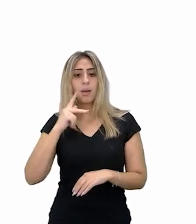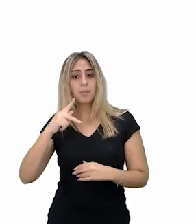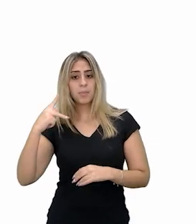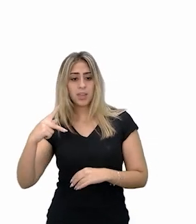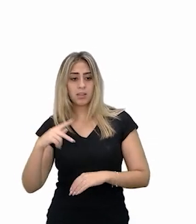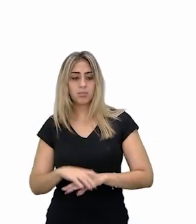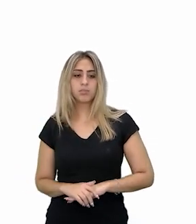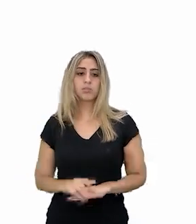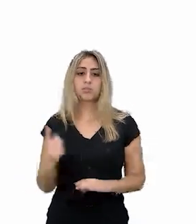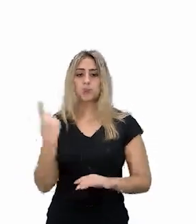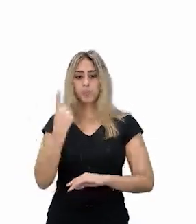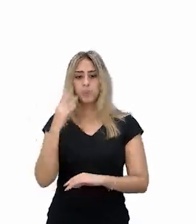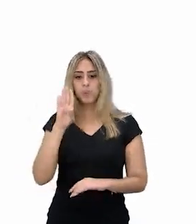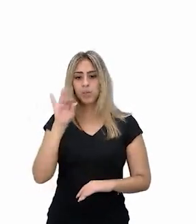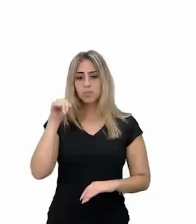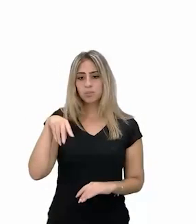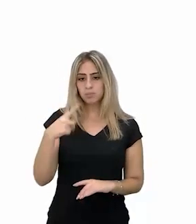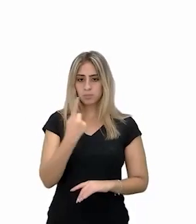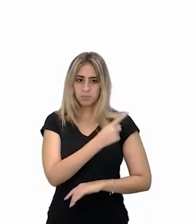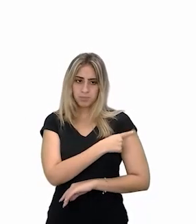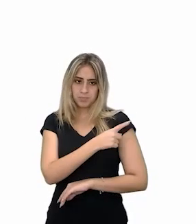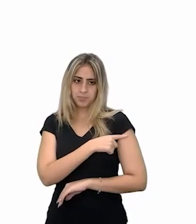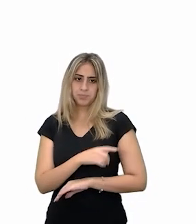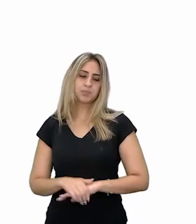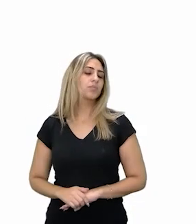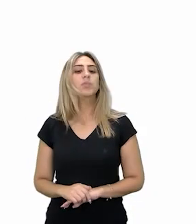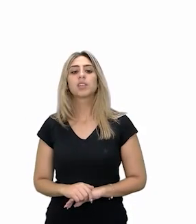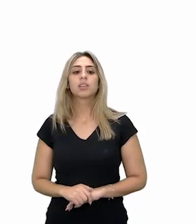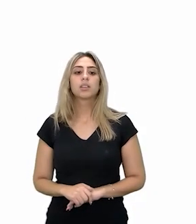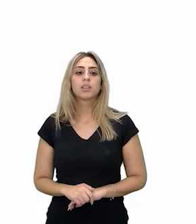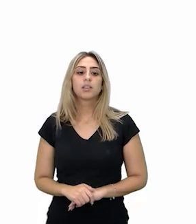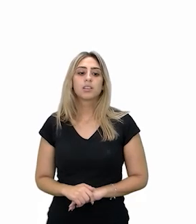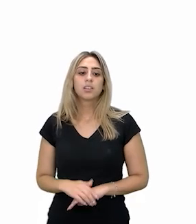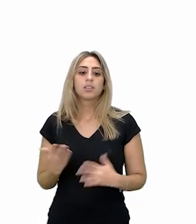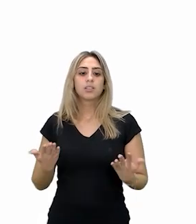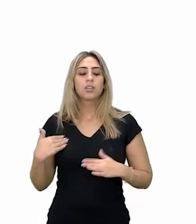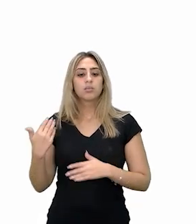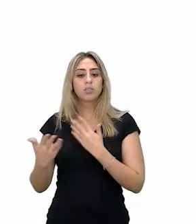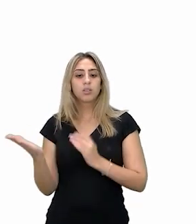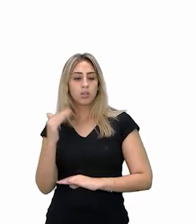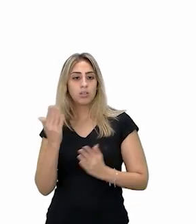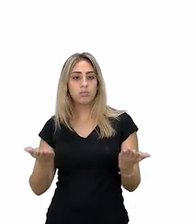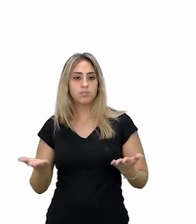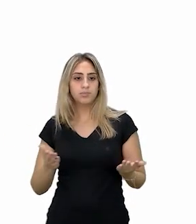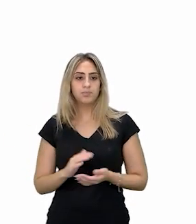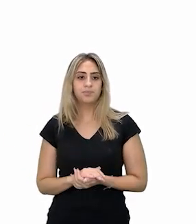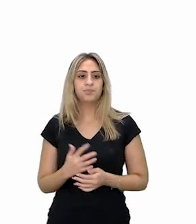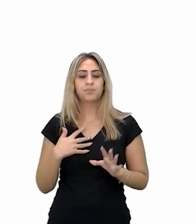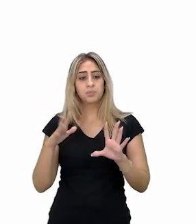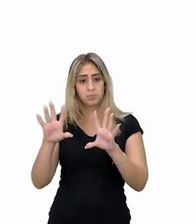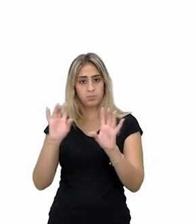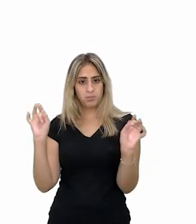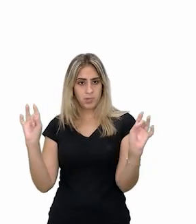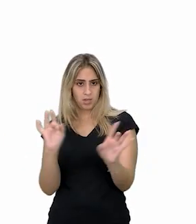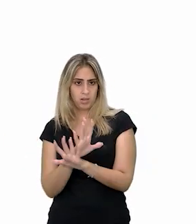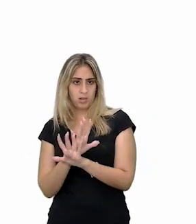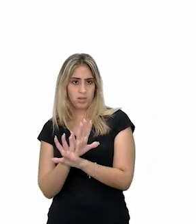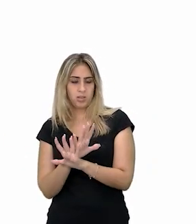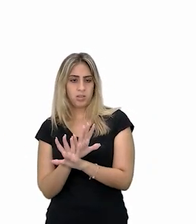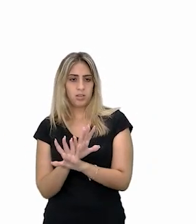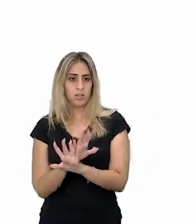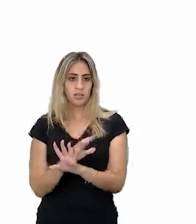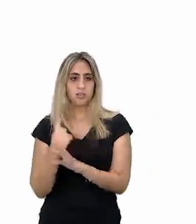bom? Do primeiro bimestre do ano passado. Bom, então vamos fazer o seguinte agora. Peguei para a